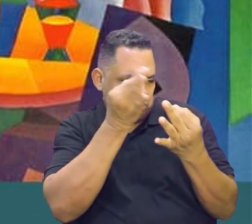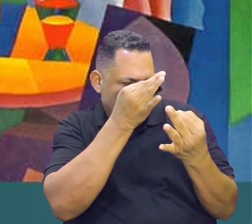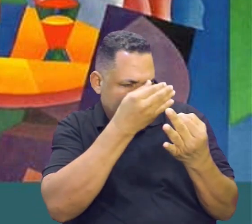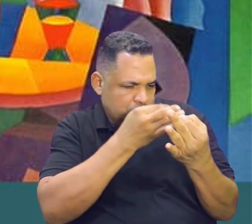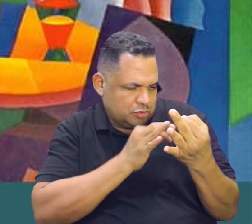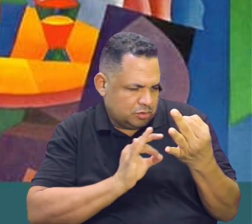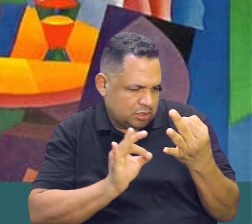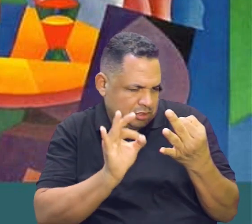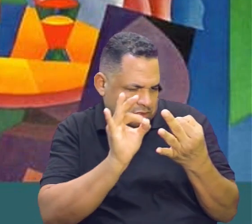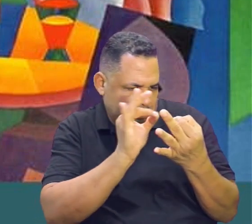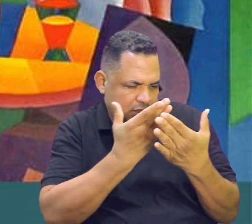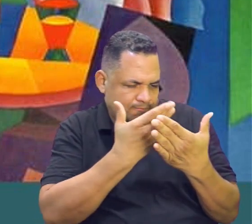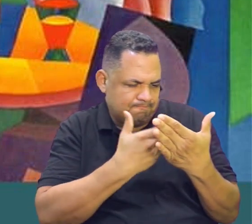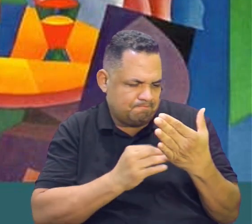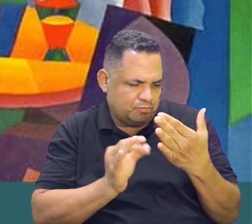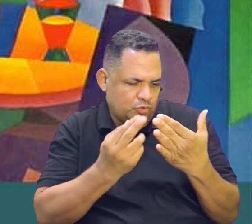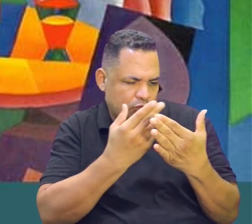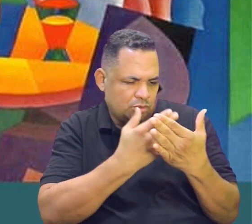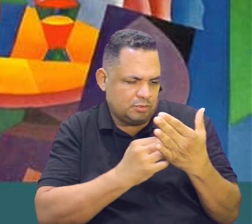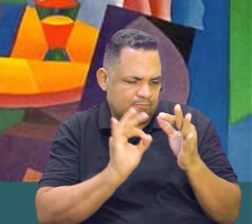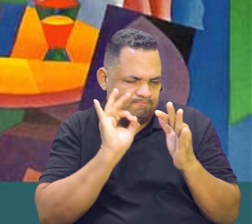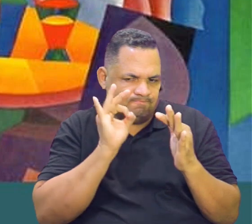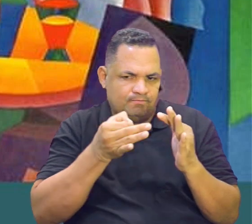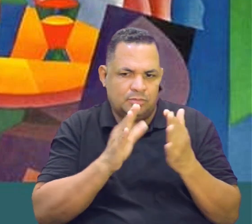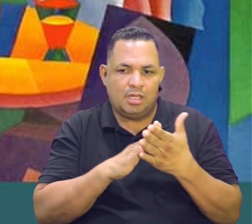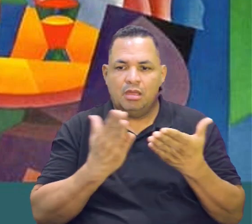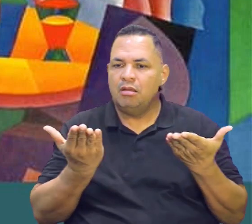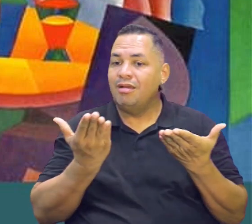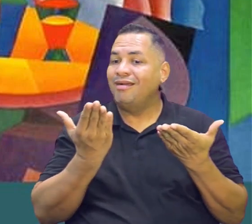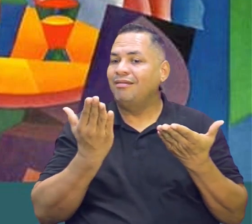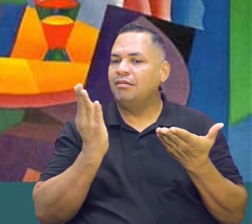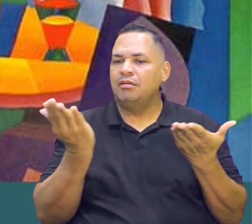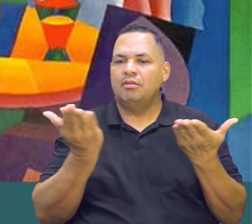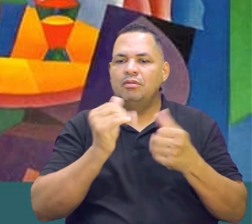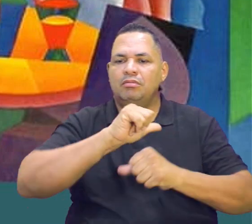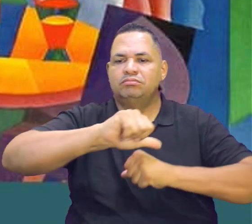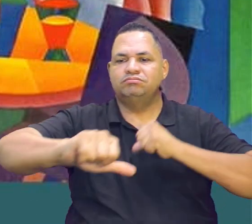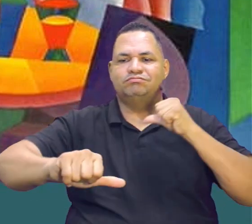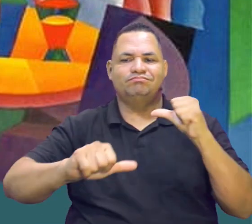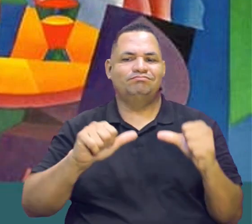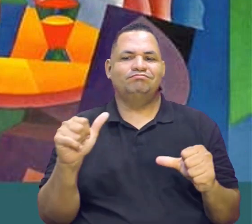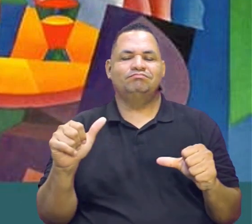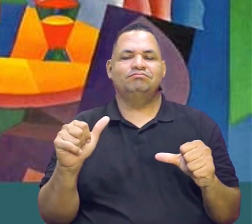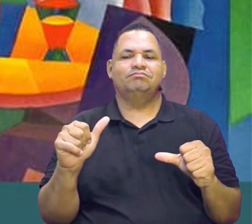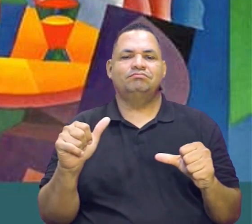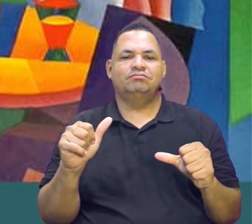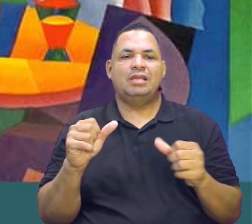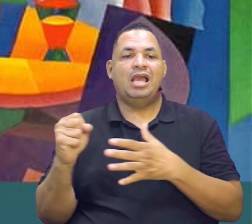nas escolas anteriores, agora aqui mudou. Quando fala